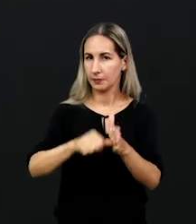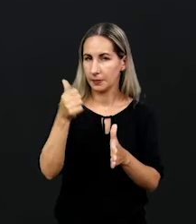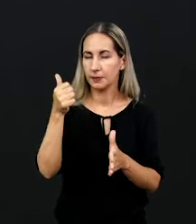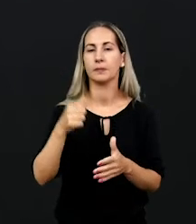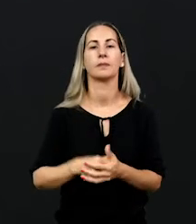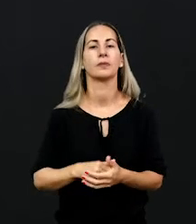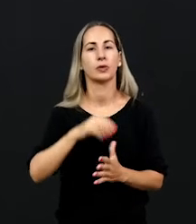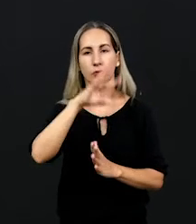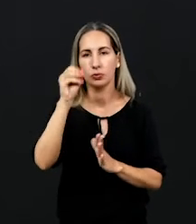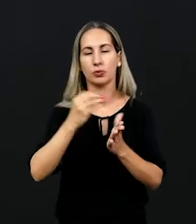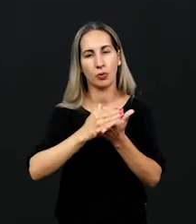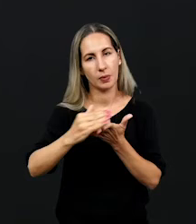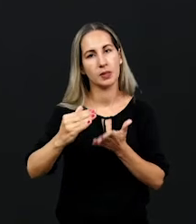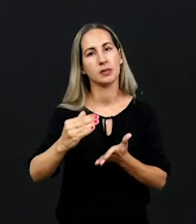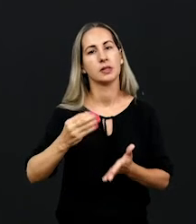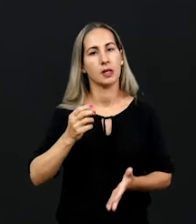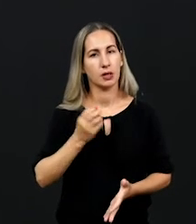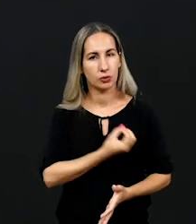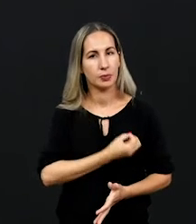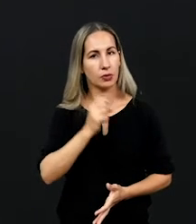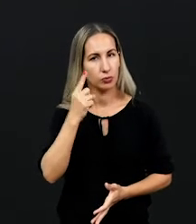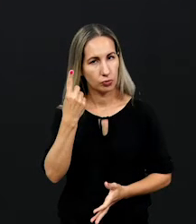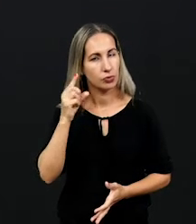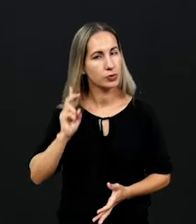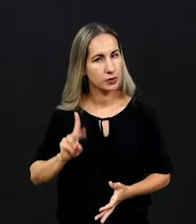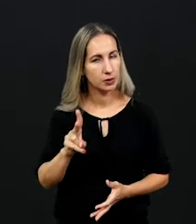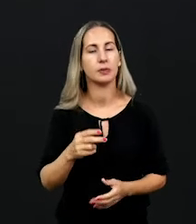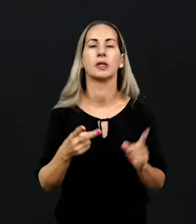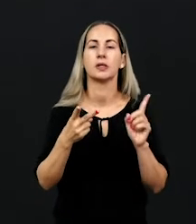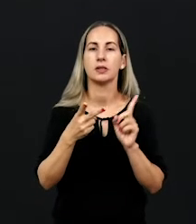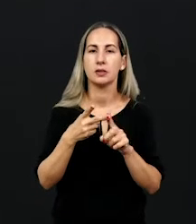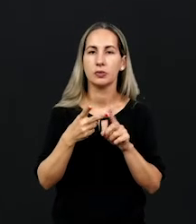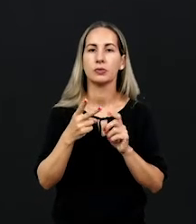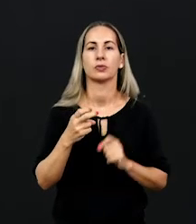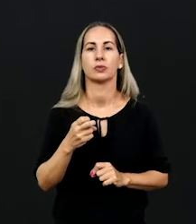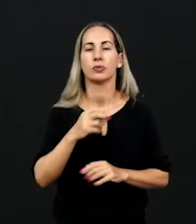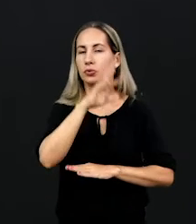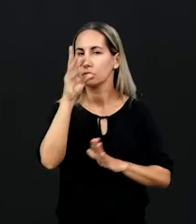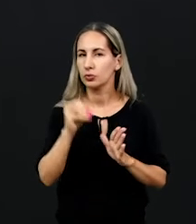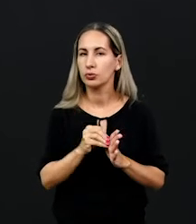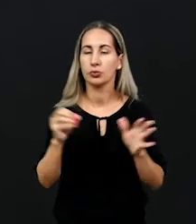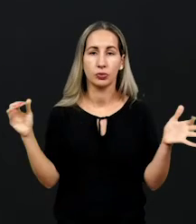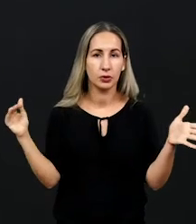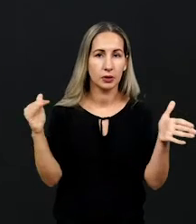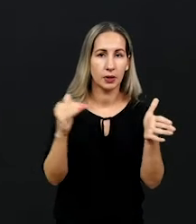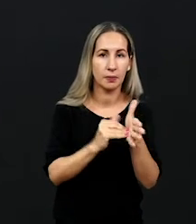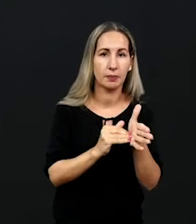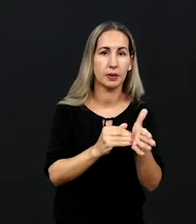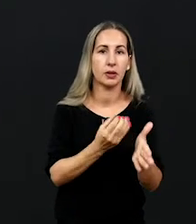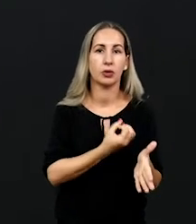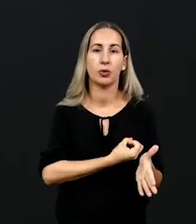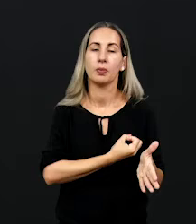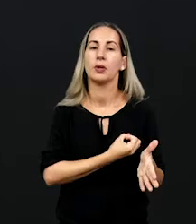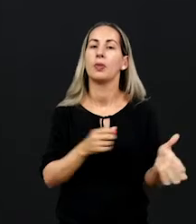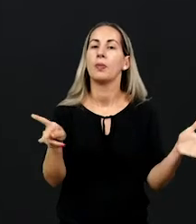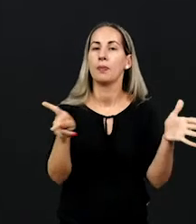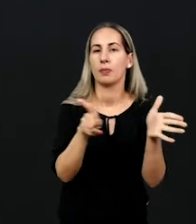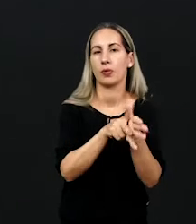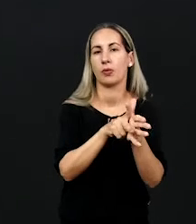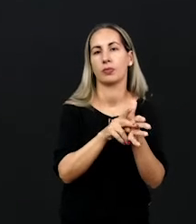é, todos começam sempre por 1. Segunda coisa é, todos terminam pelo próprio